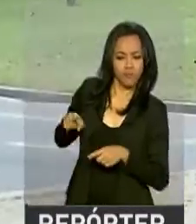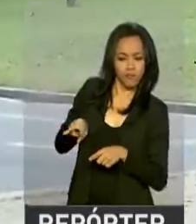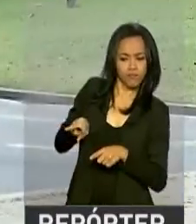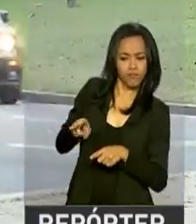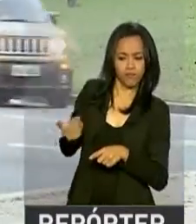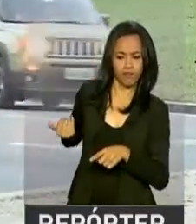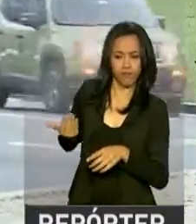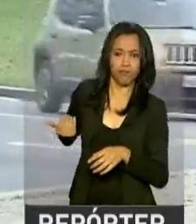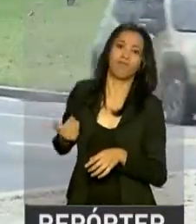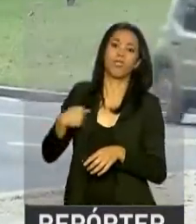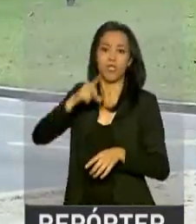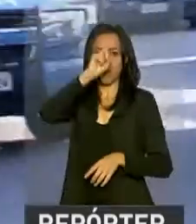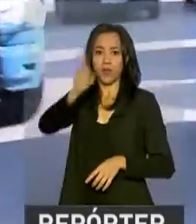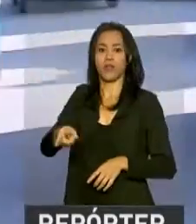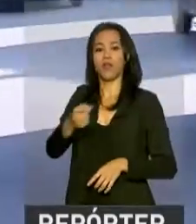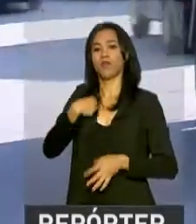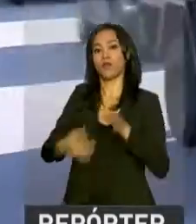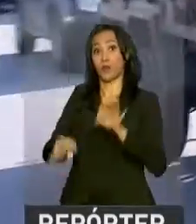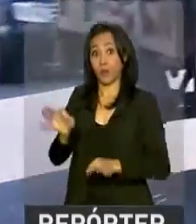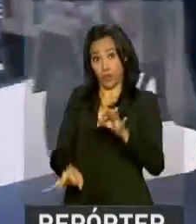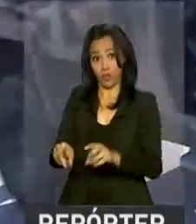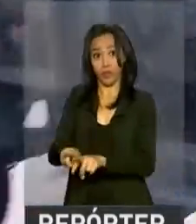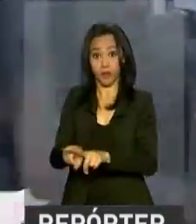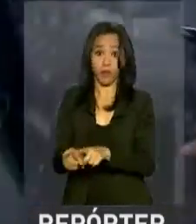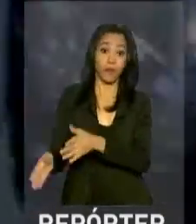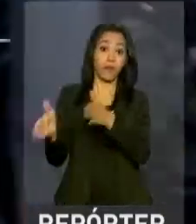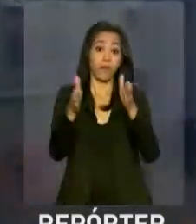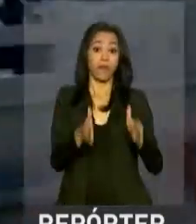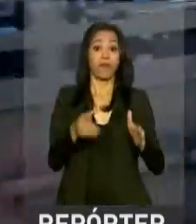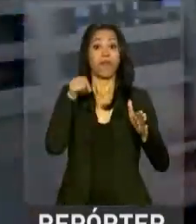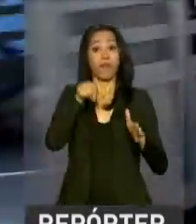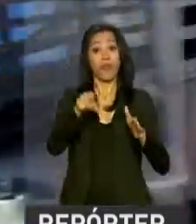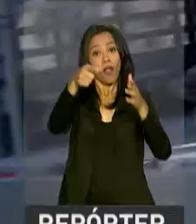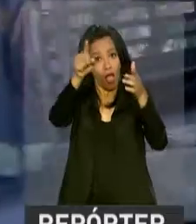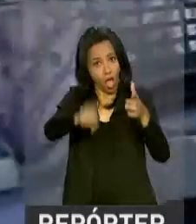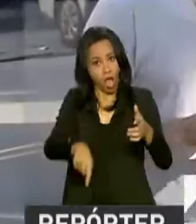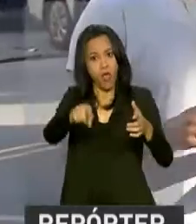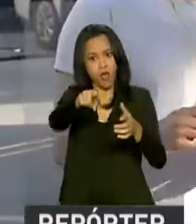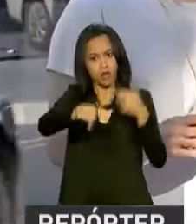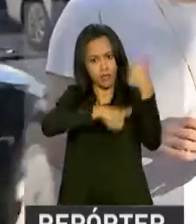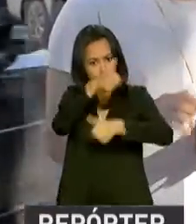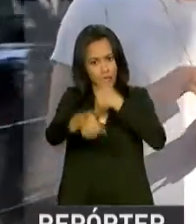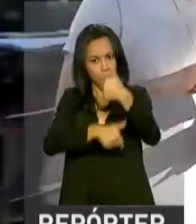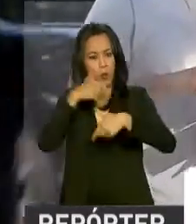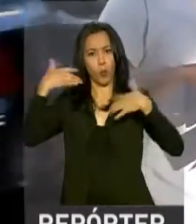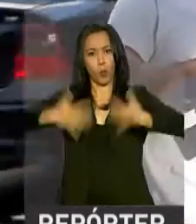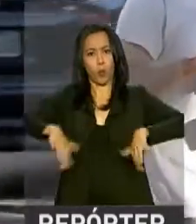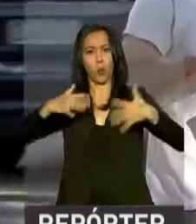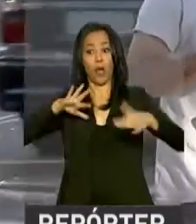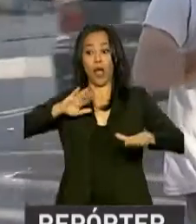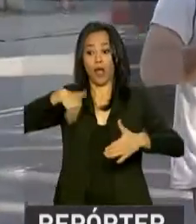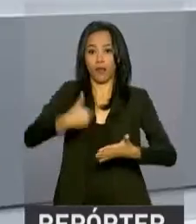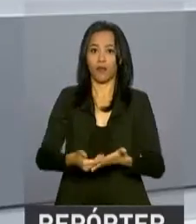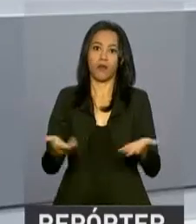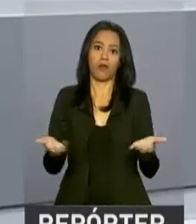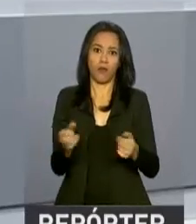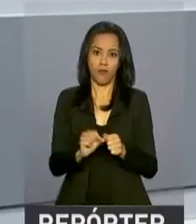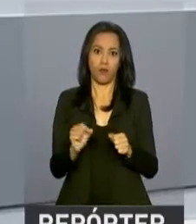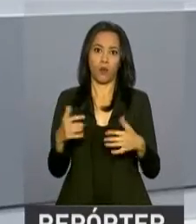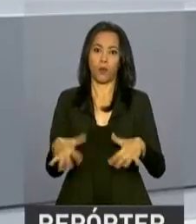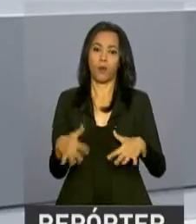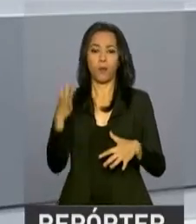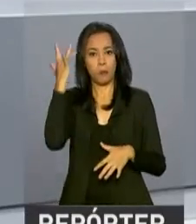judiciais de acordo com o gabinete de intervenção federal essa é uma das maiores operações realizadas até agora